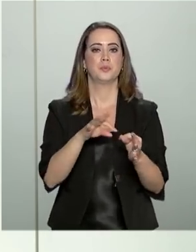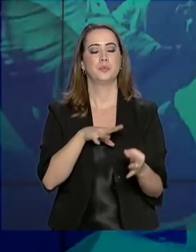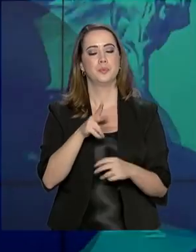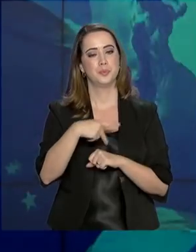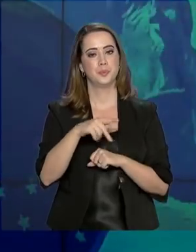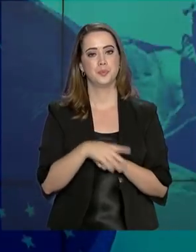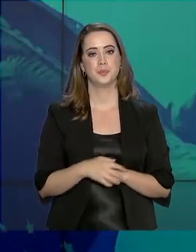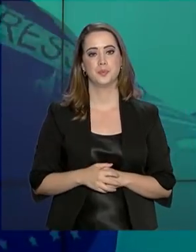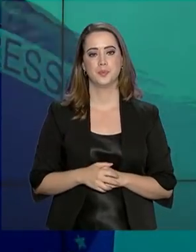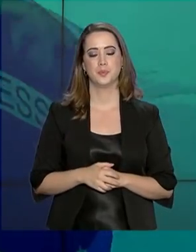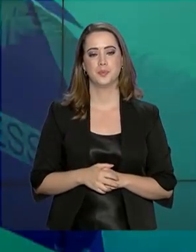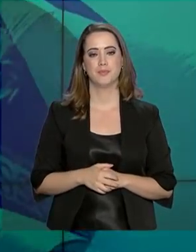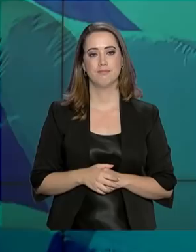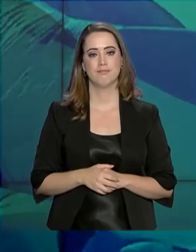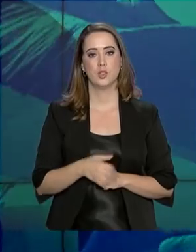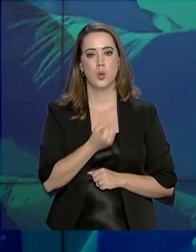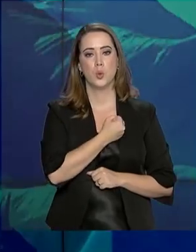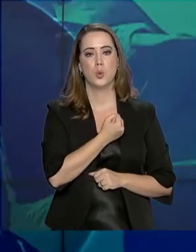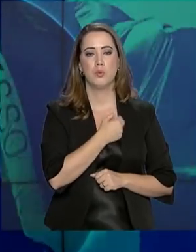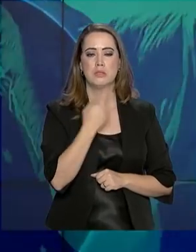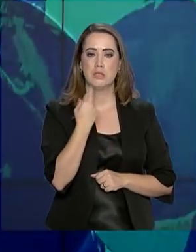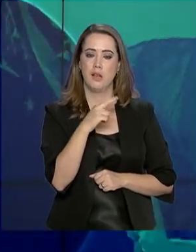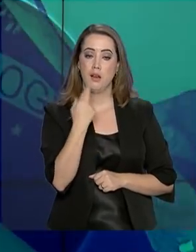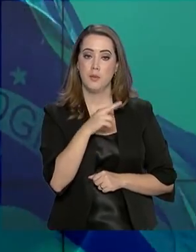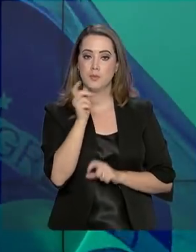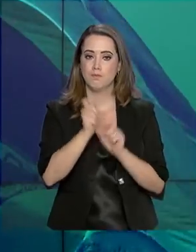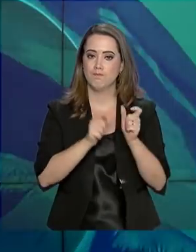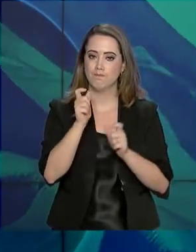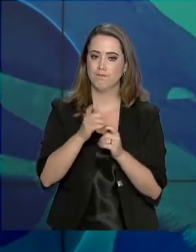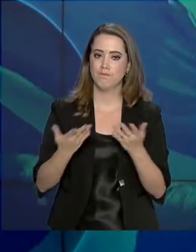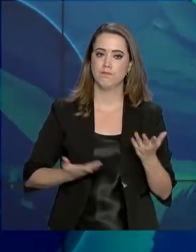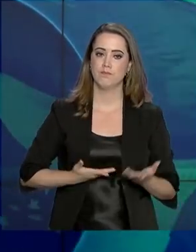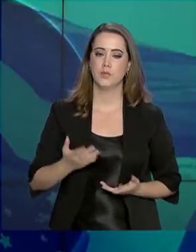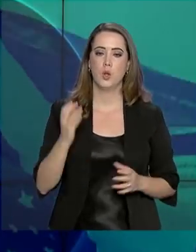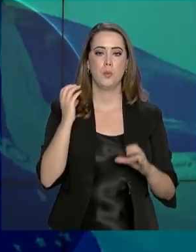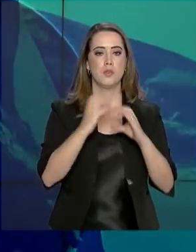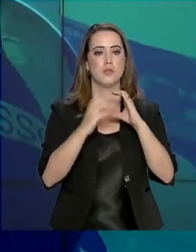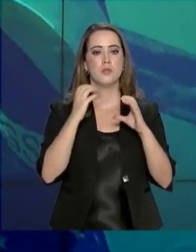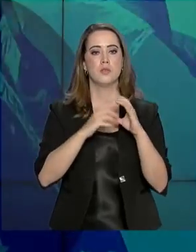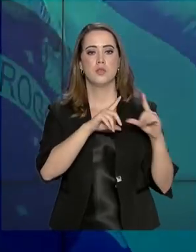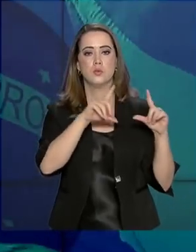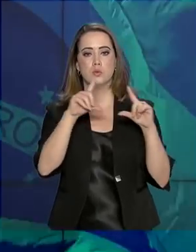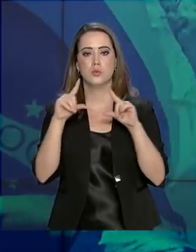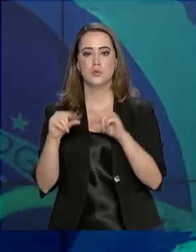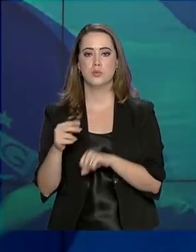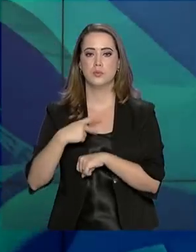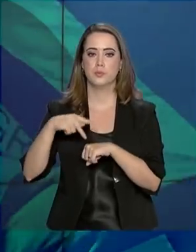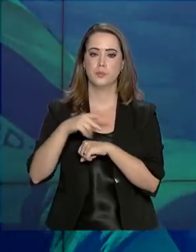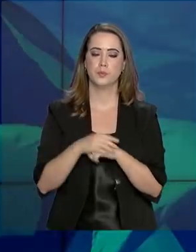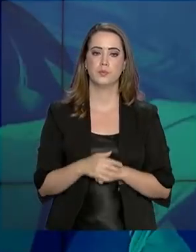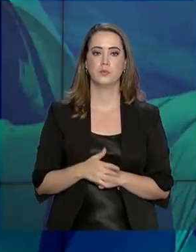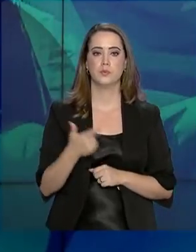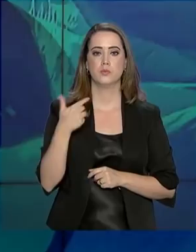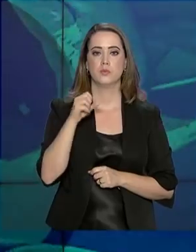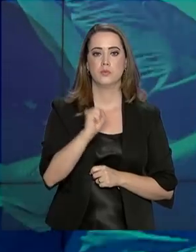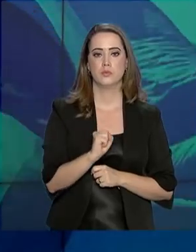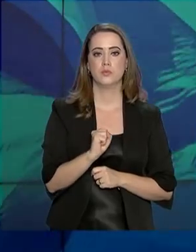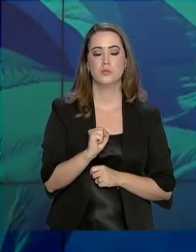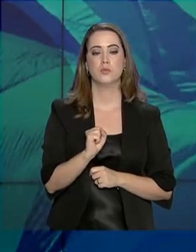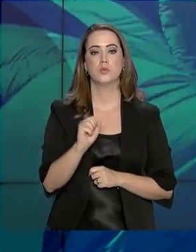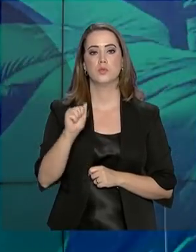país o número de queixas dos consumidores sobre serviços de telecomunicações T caído no país em